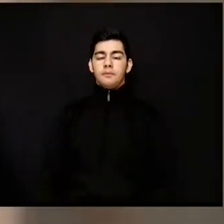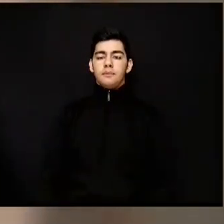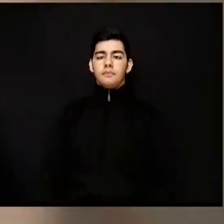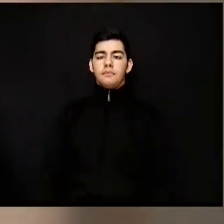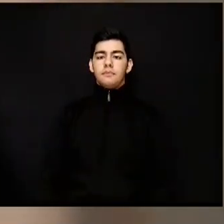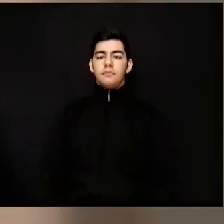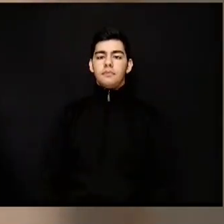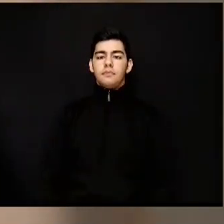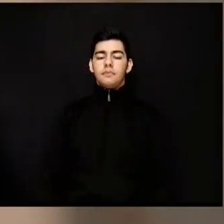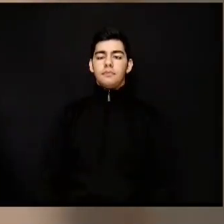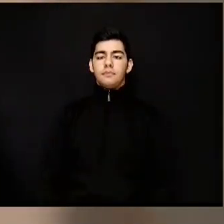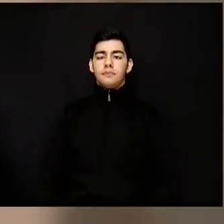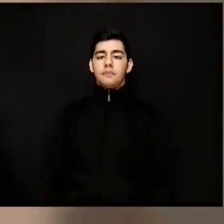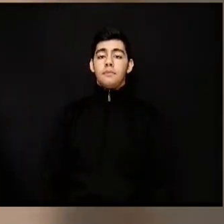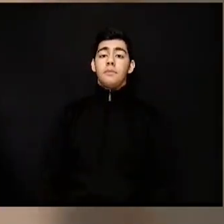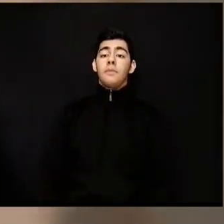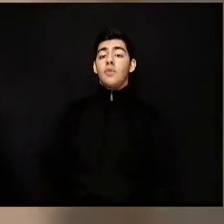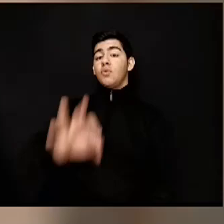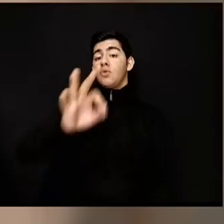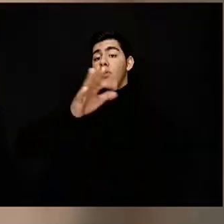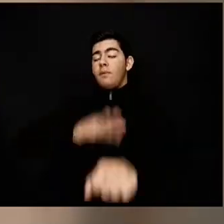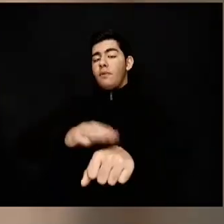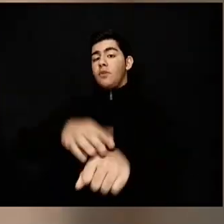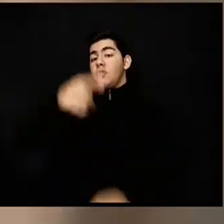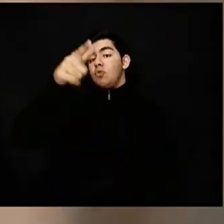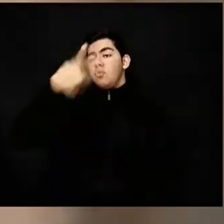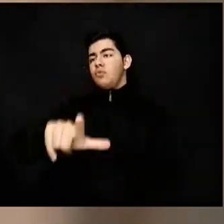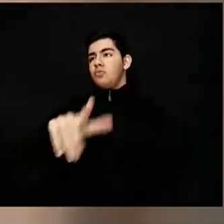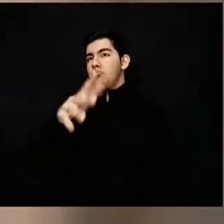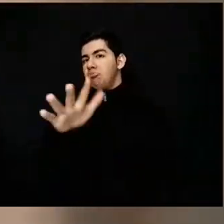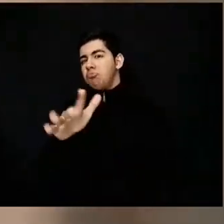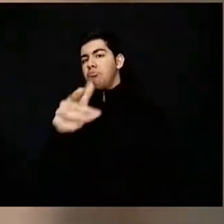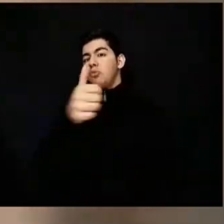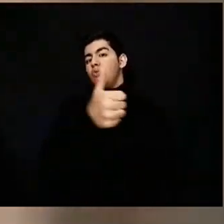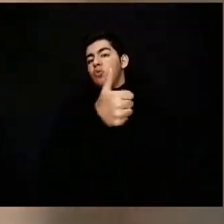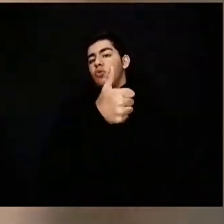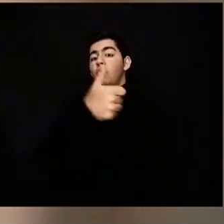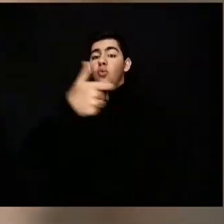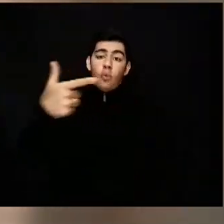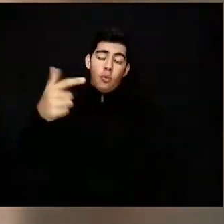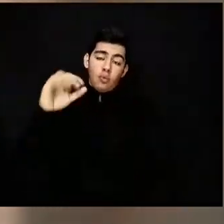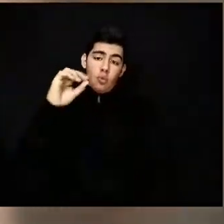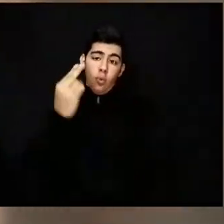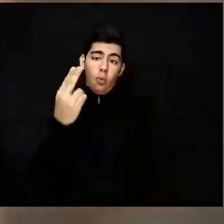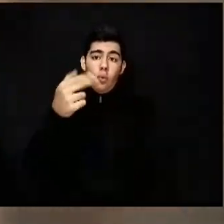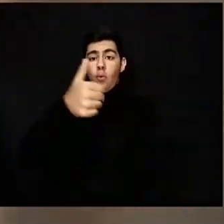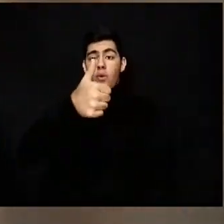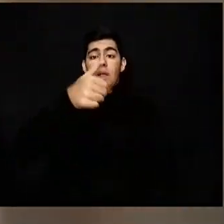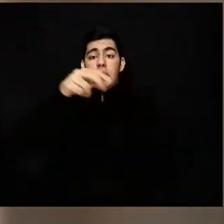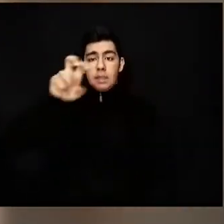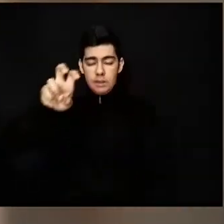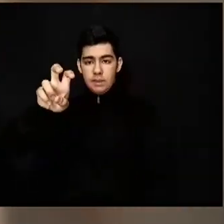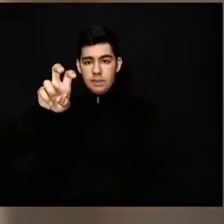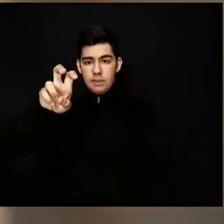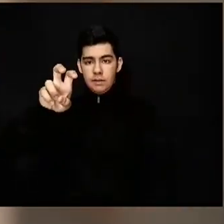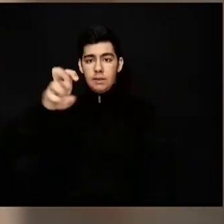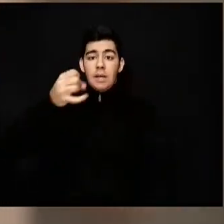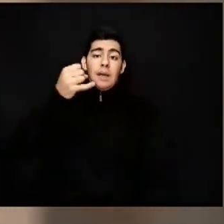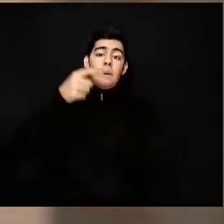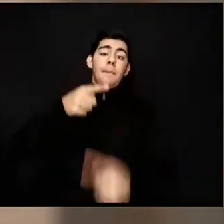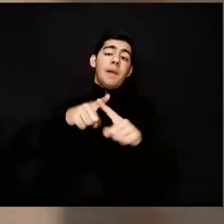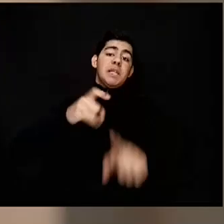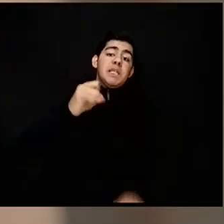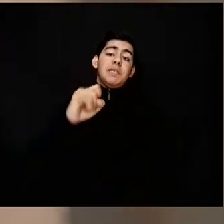é em torno de 12 a 15. Mas se de repente a pessoa quiser fazer